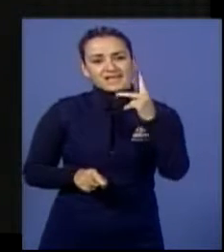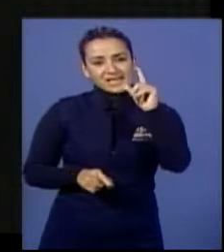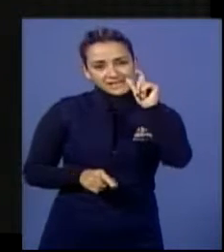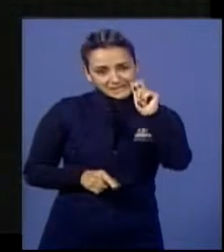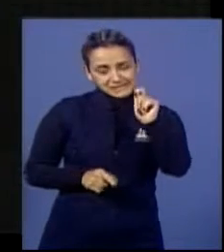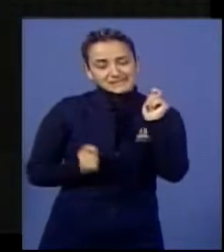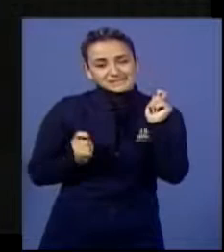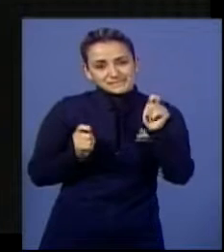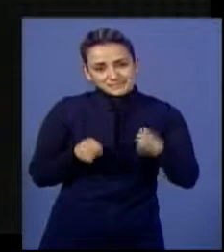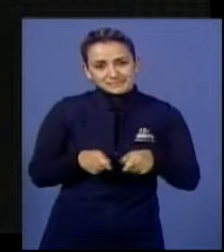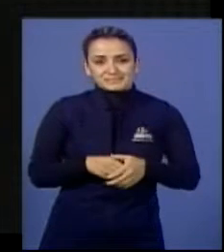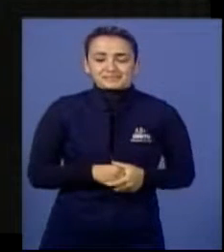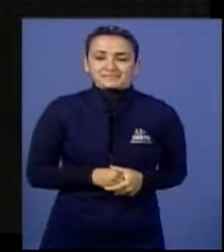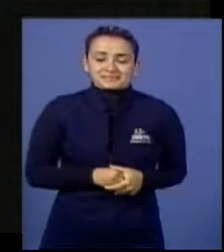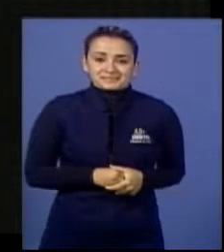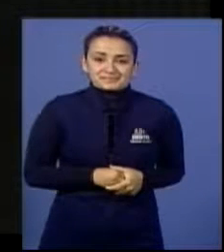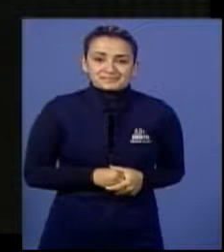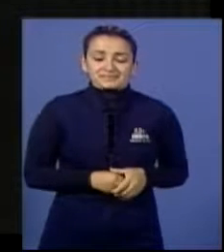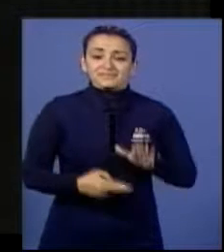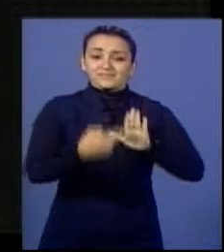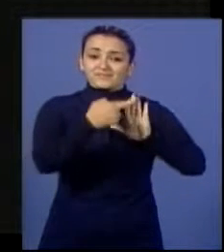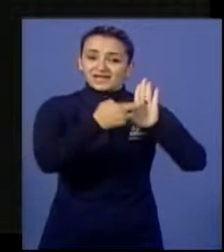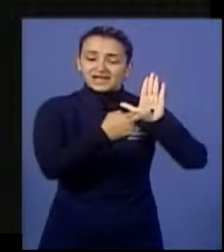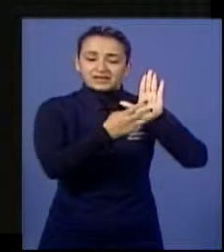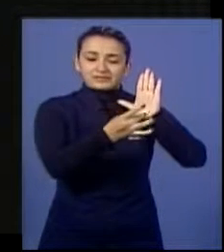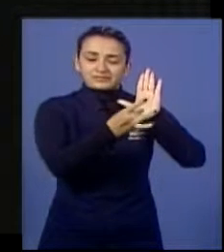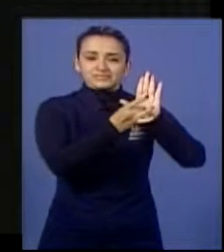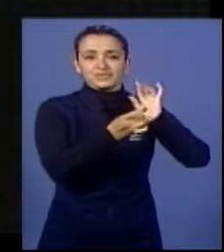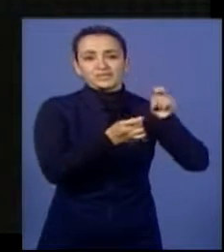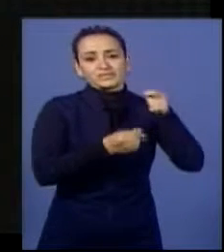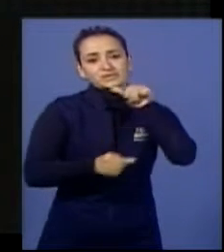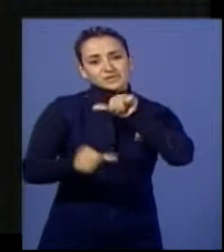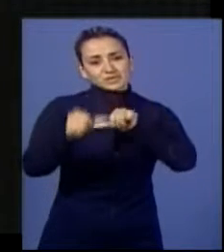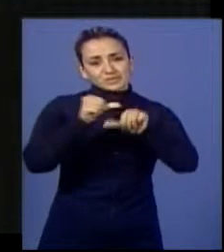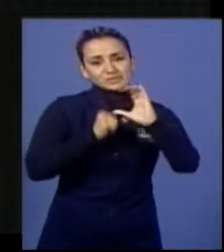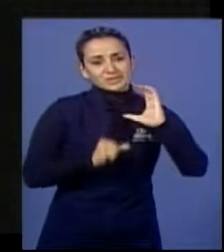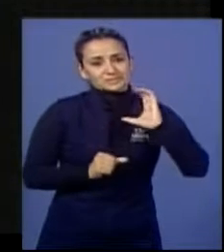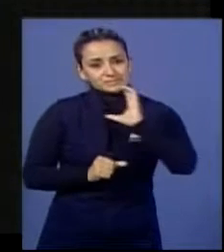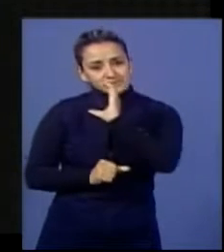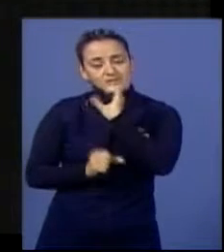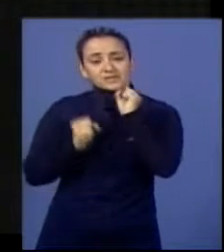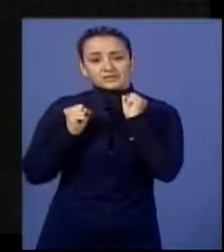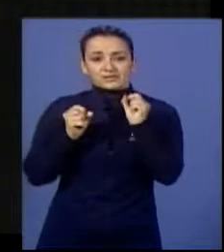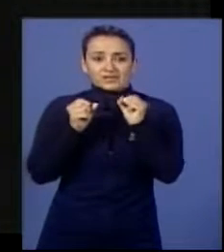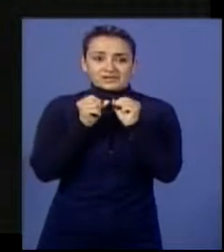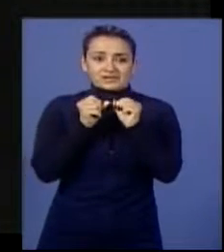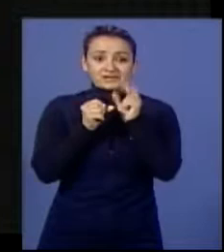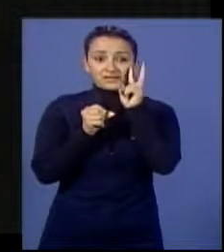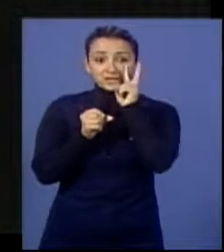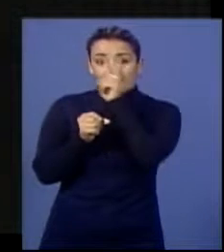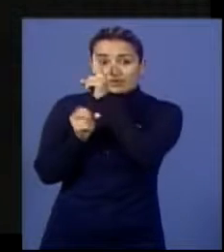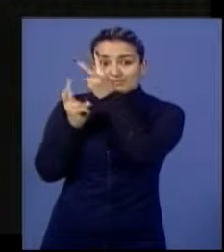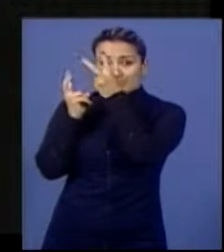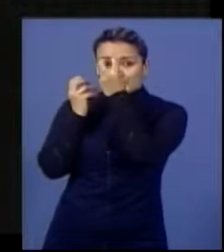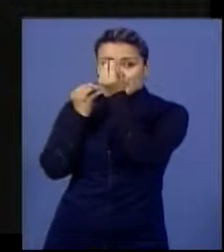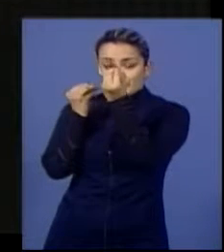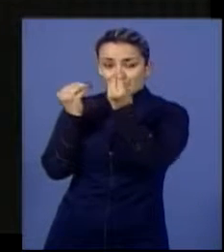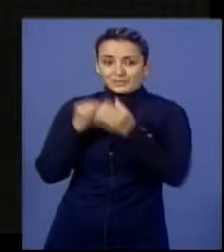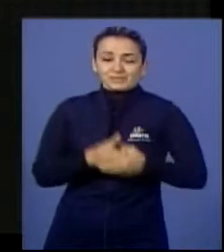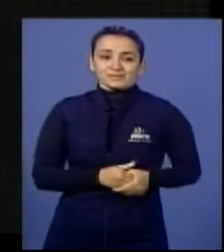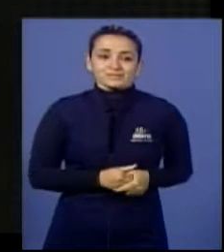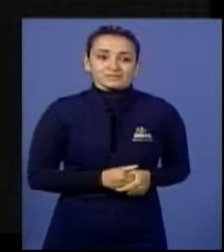de um jeito, outro do outro. Regra oficial, exatamente. Então essa estrutura pode vir escrita desse jeito aqui, ó. Então